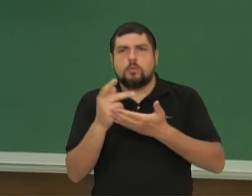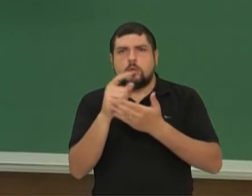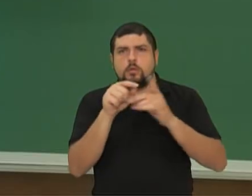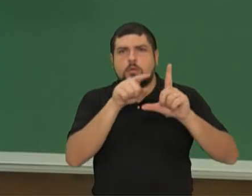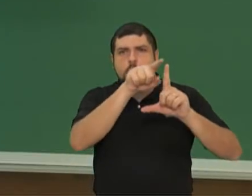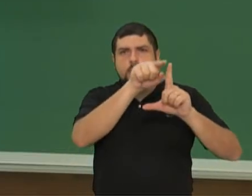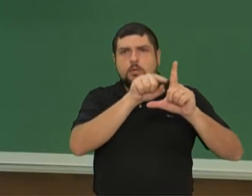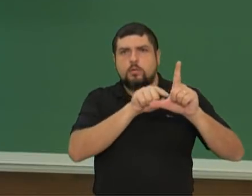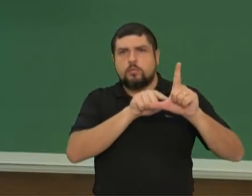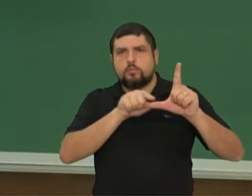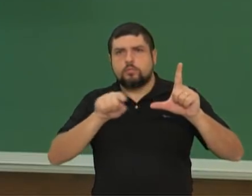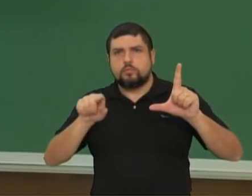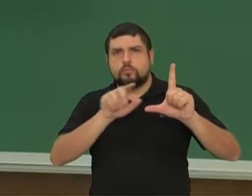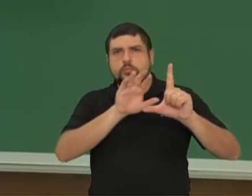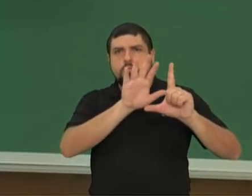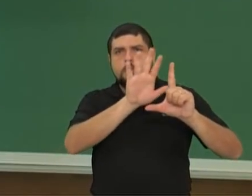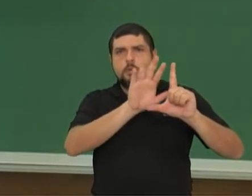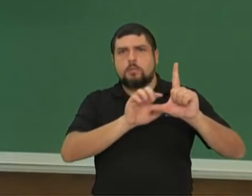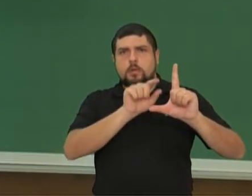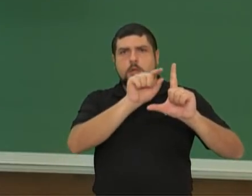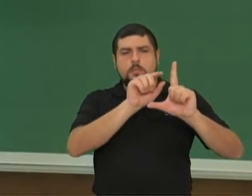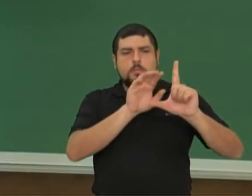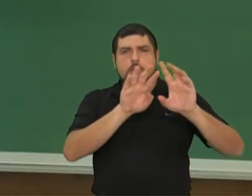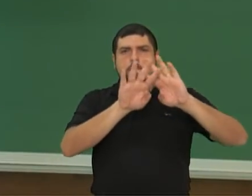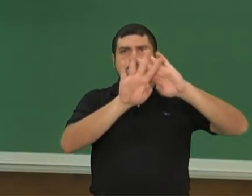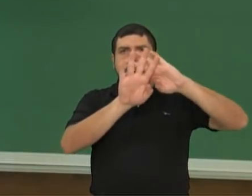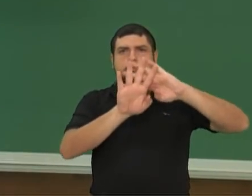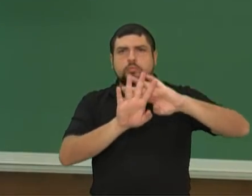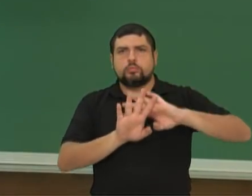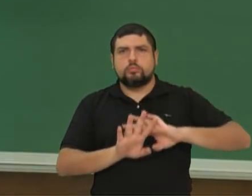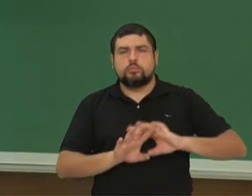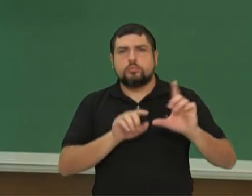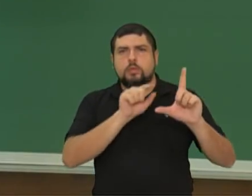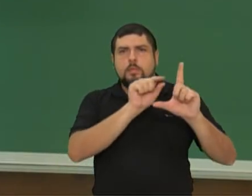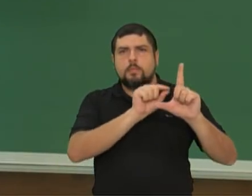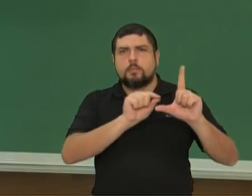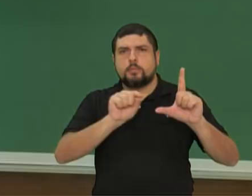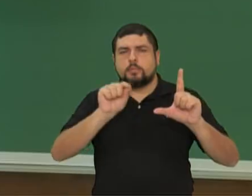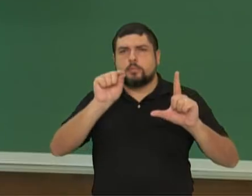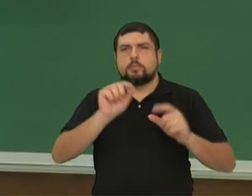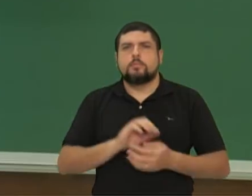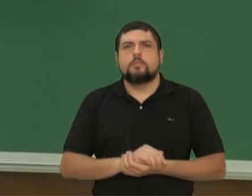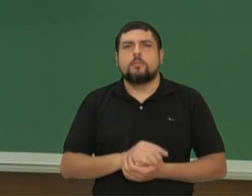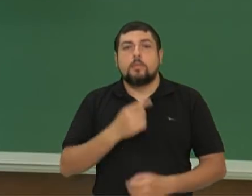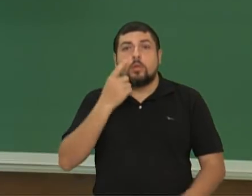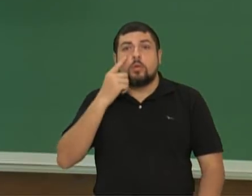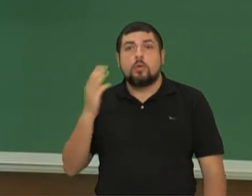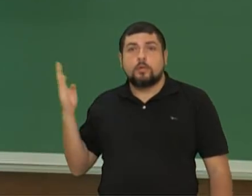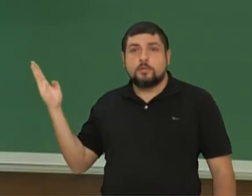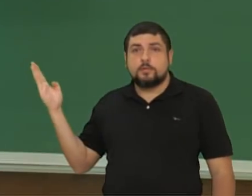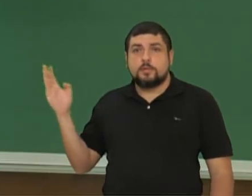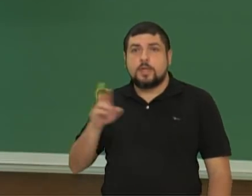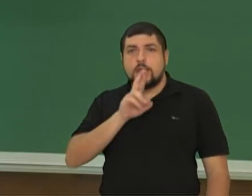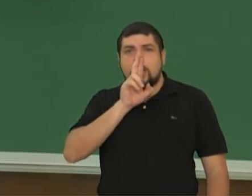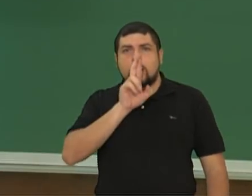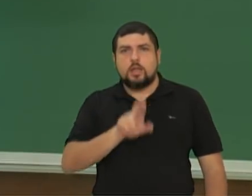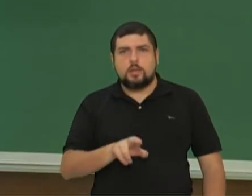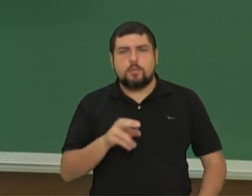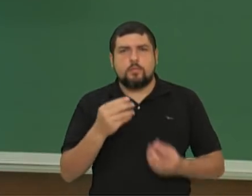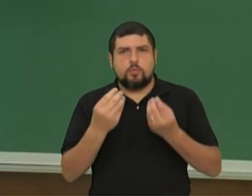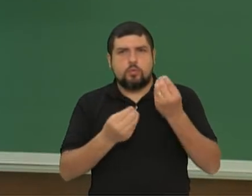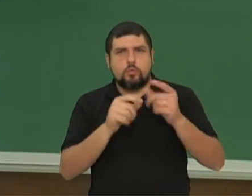gráfico da função, tá? Fica a dica. Olha só, a nossa resolução.